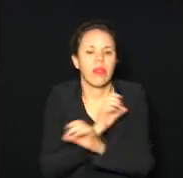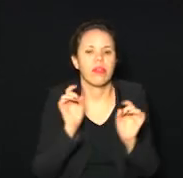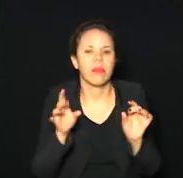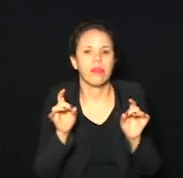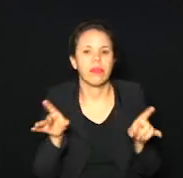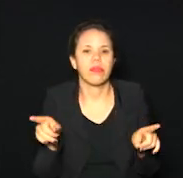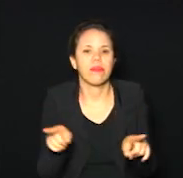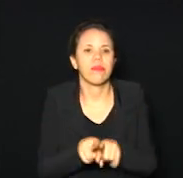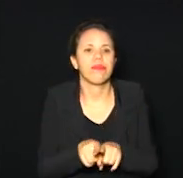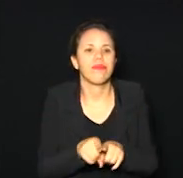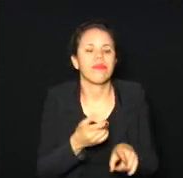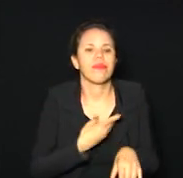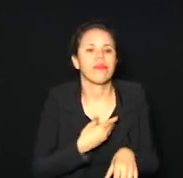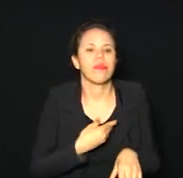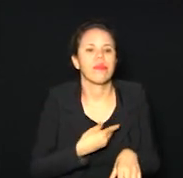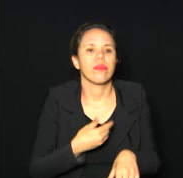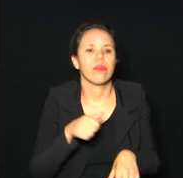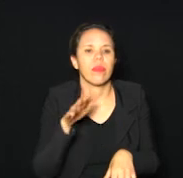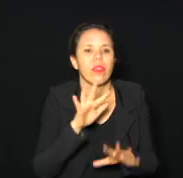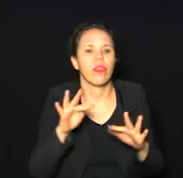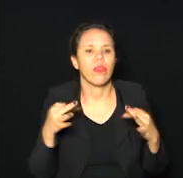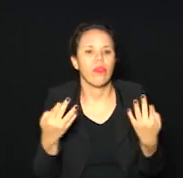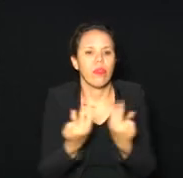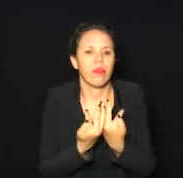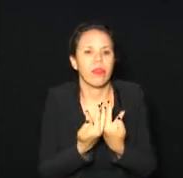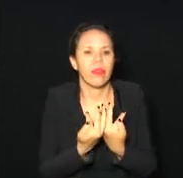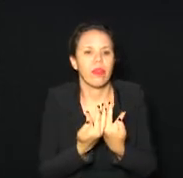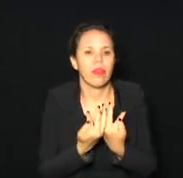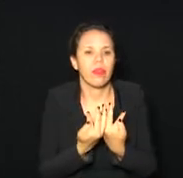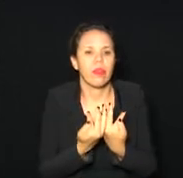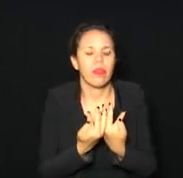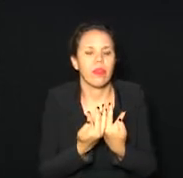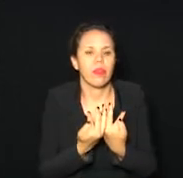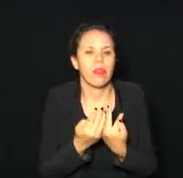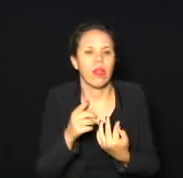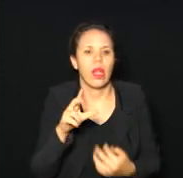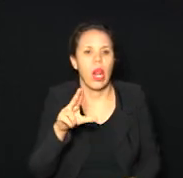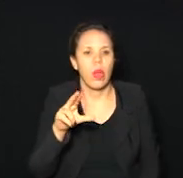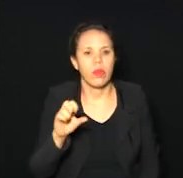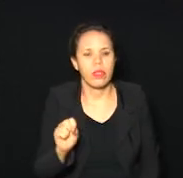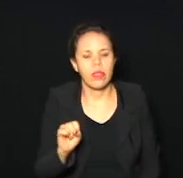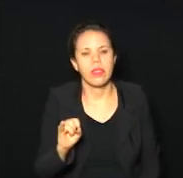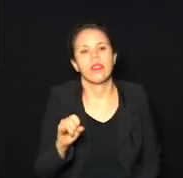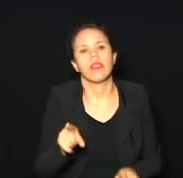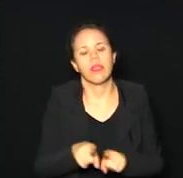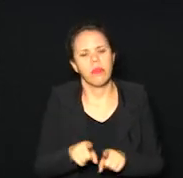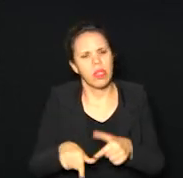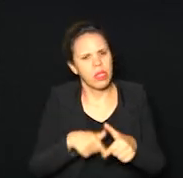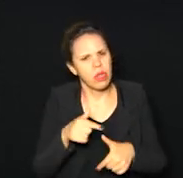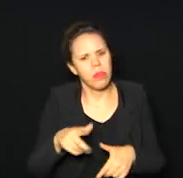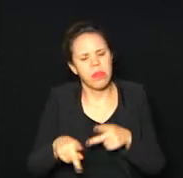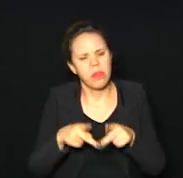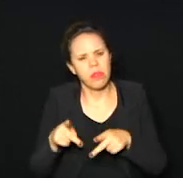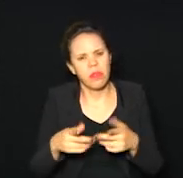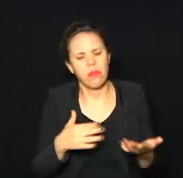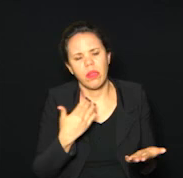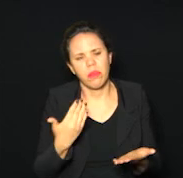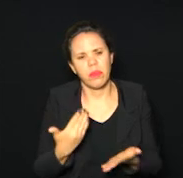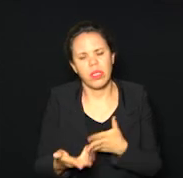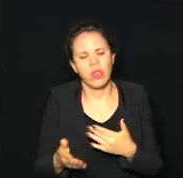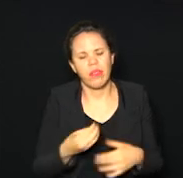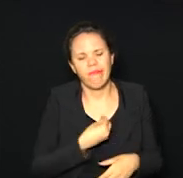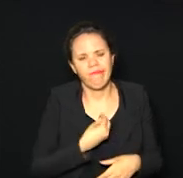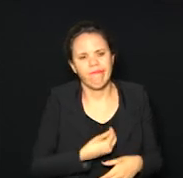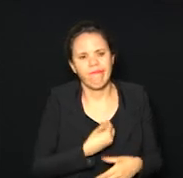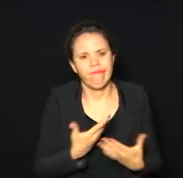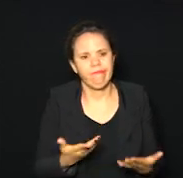também para os colegas e amigos, familiares da Lucy, de tantas trabalhadoras que perderam suas